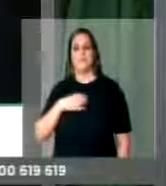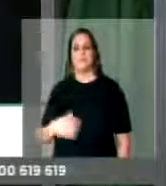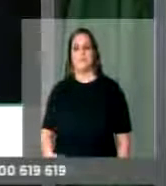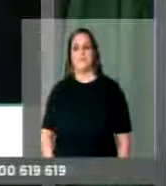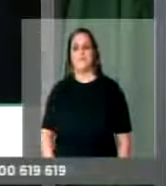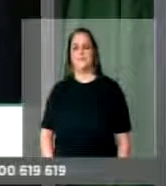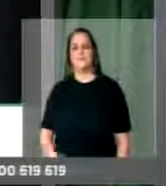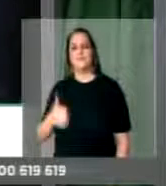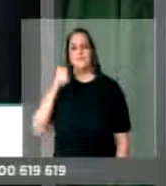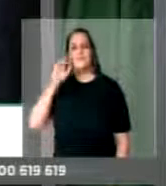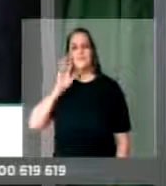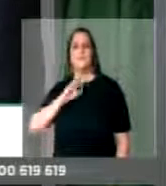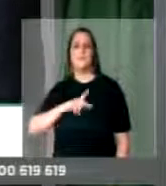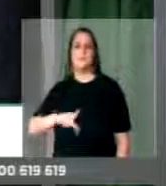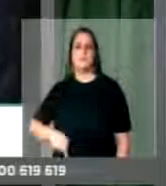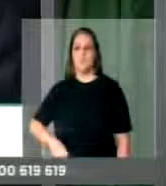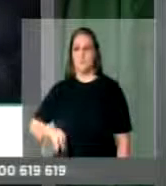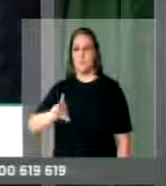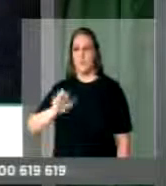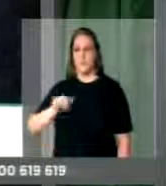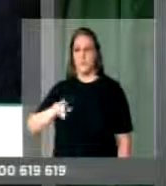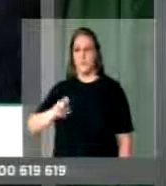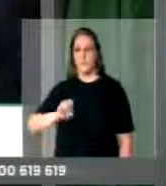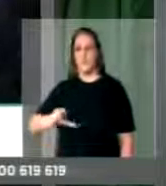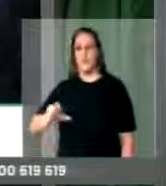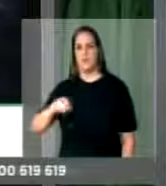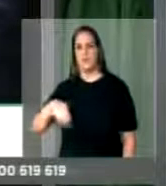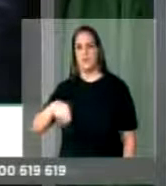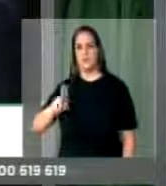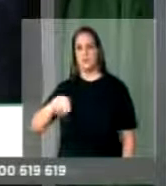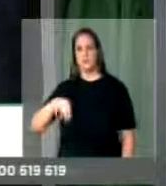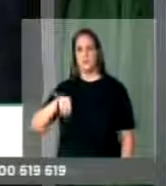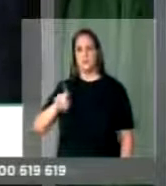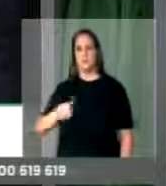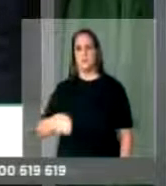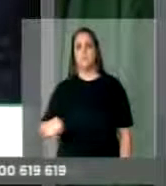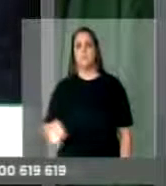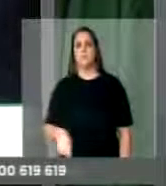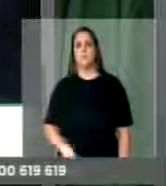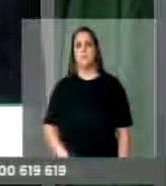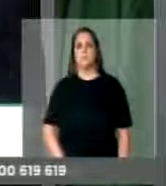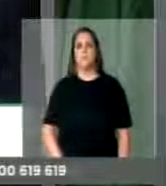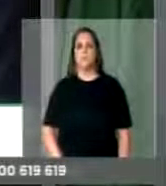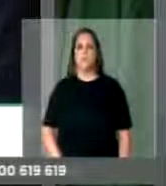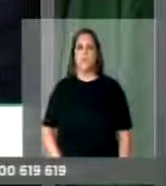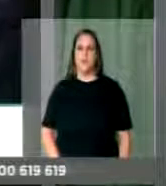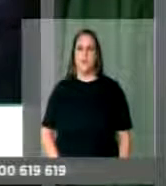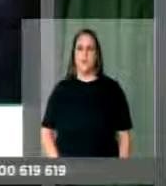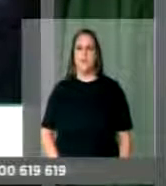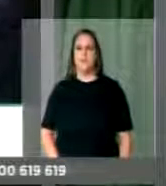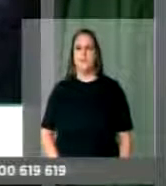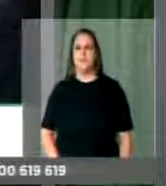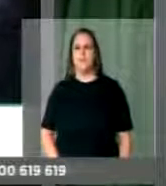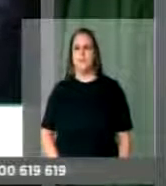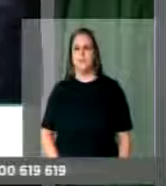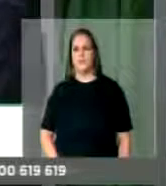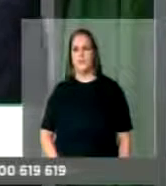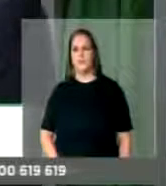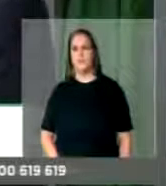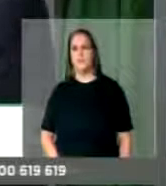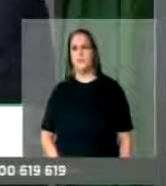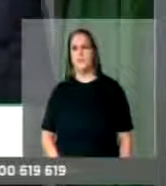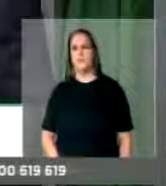Presidente, Raquel Muniz, é com muita satisfação que eu venho hoje à tribuna para explicitar a minha posição